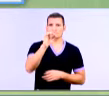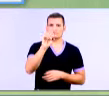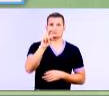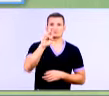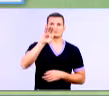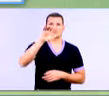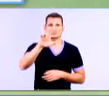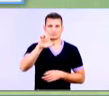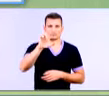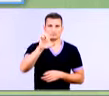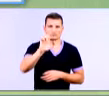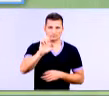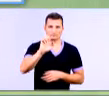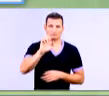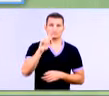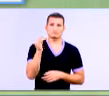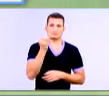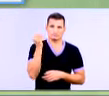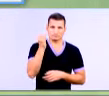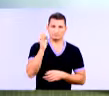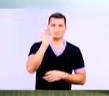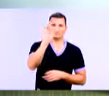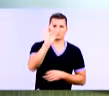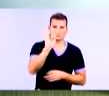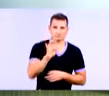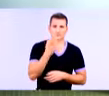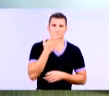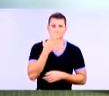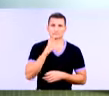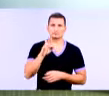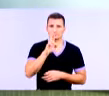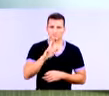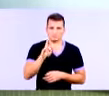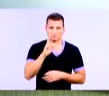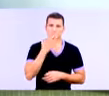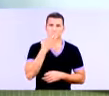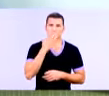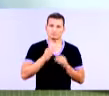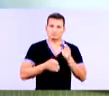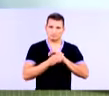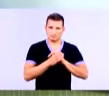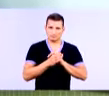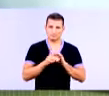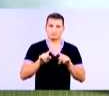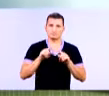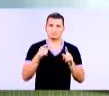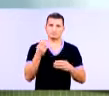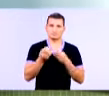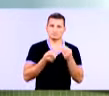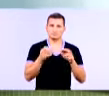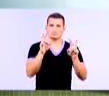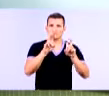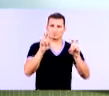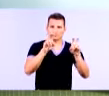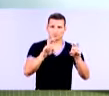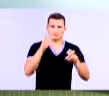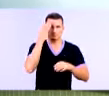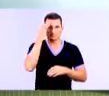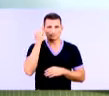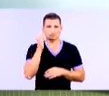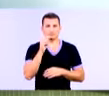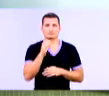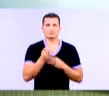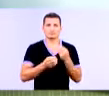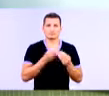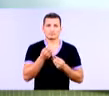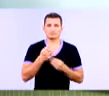O importante é que para cada tipo eu utilizei um tipo de entrada. Mas como é que o computador vai saber, como